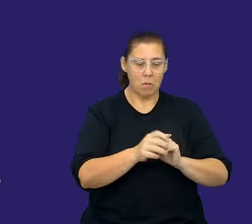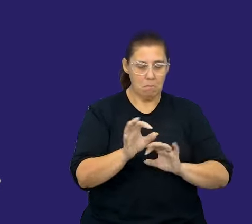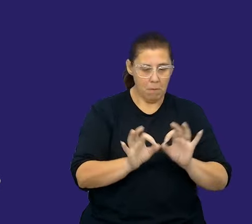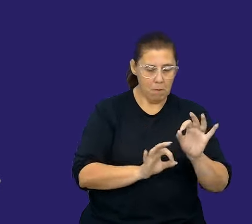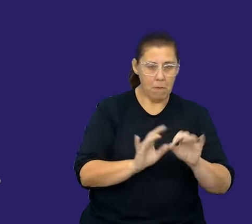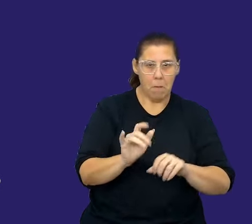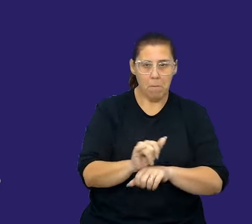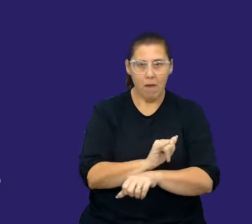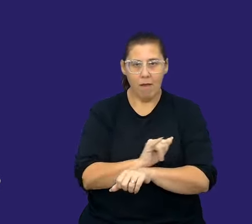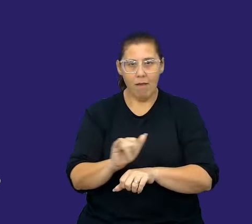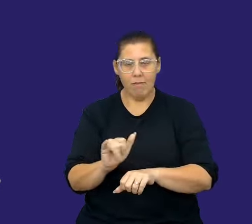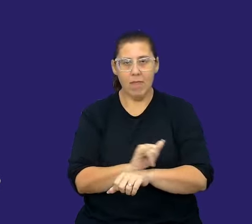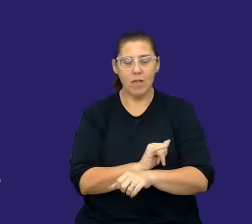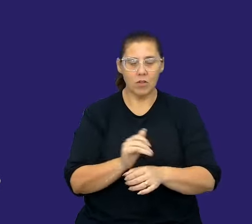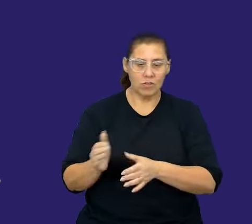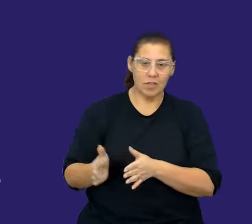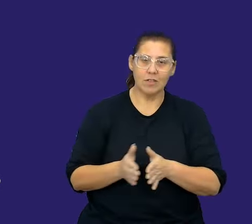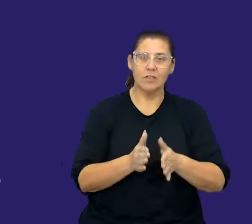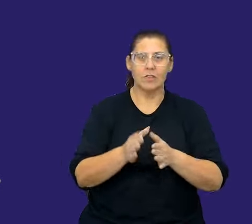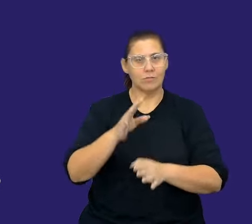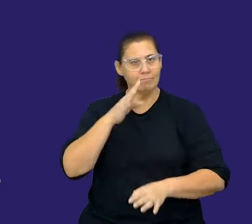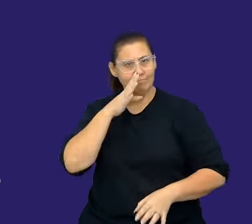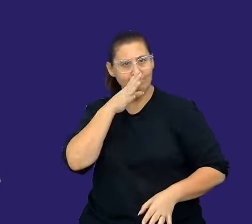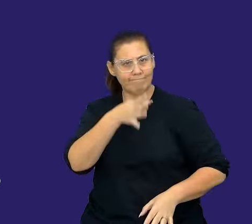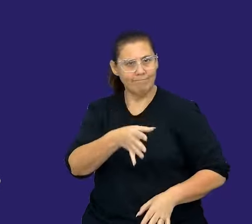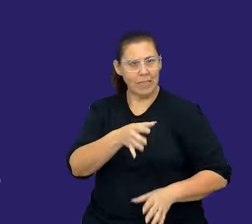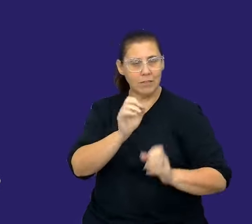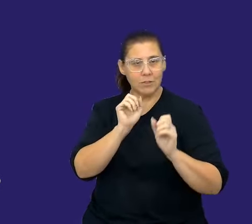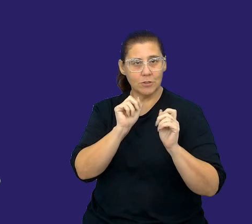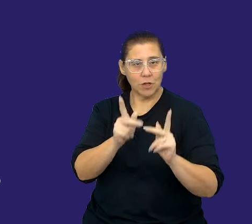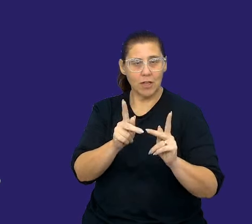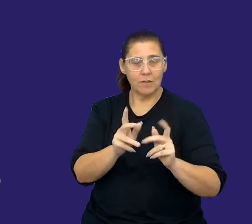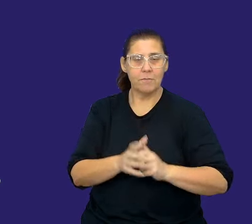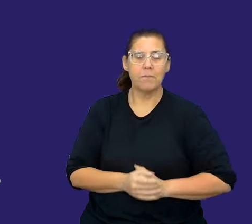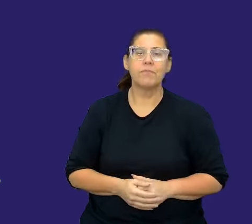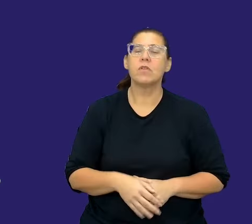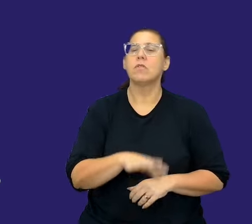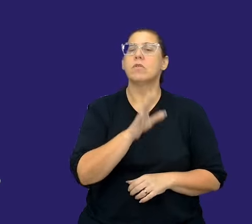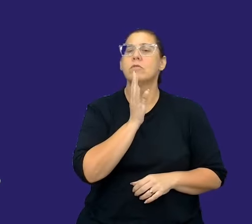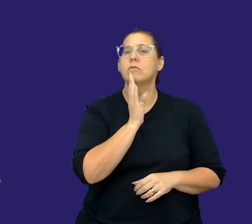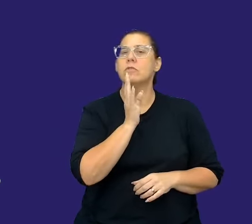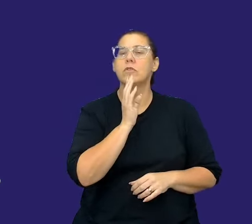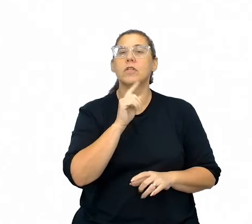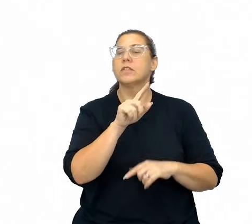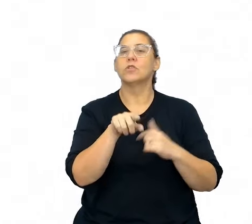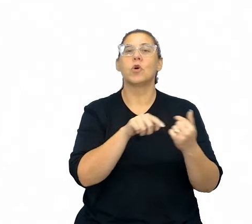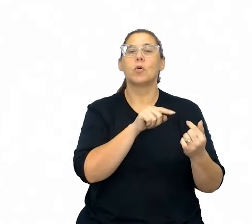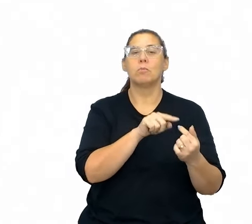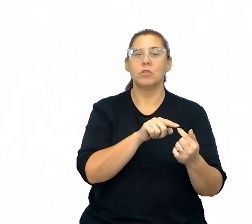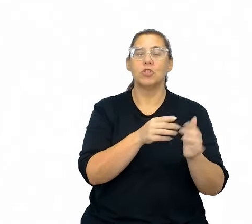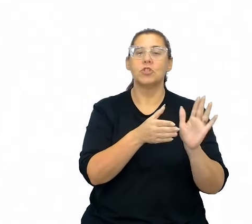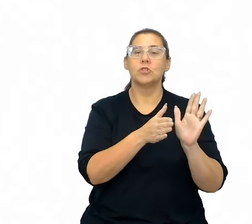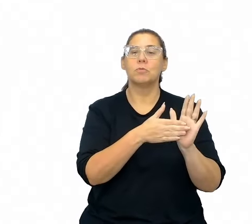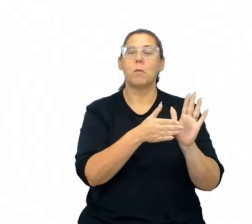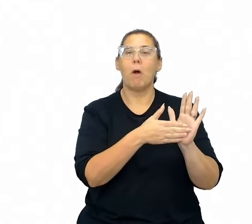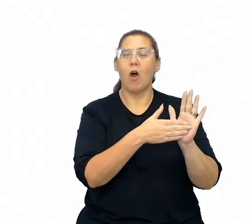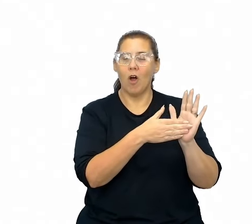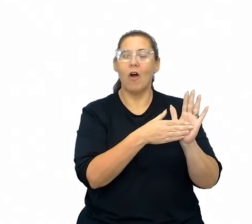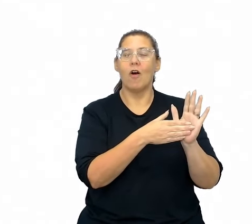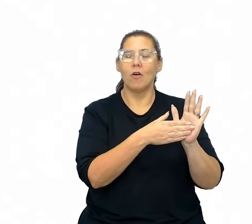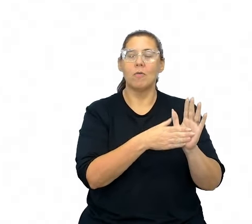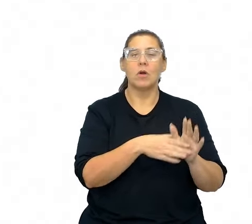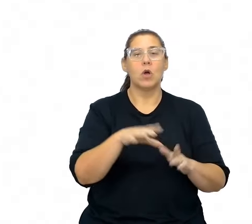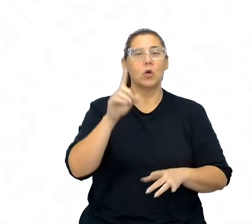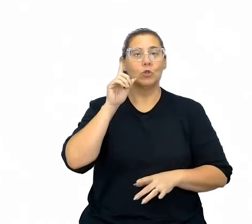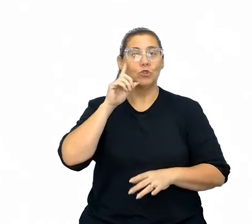os encaminhamentos e as intervenções. Tudo bem? Vamos conhecer os objetivos propostos para